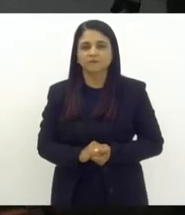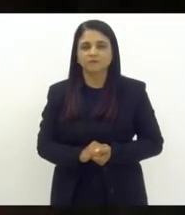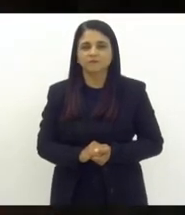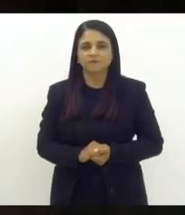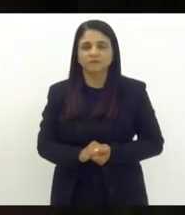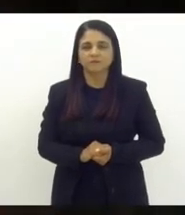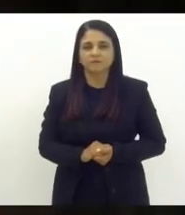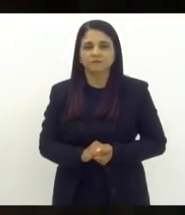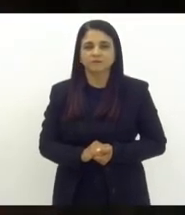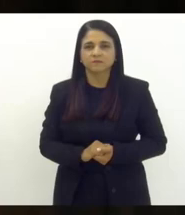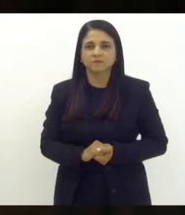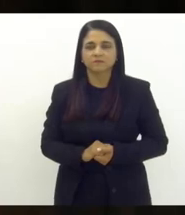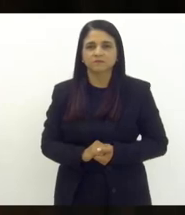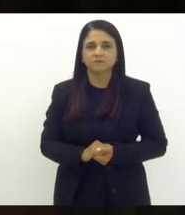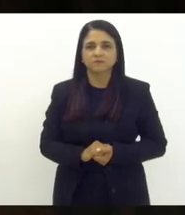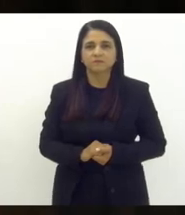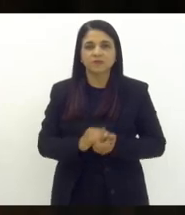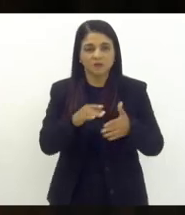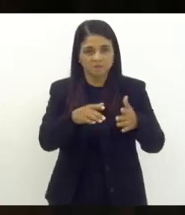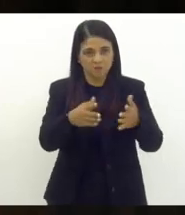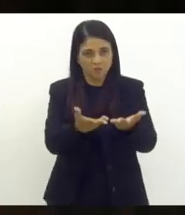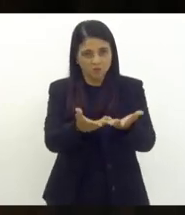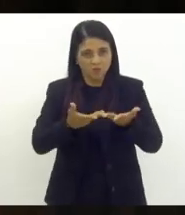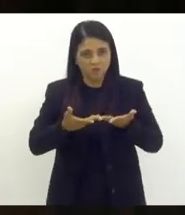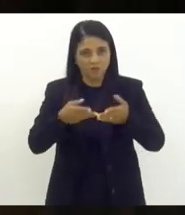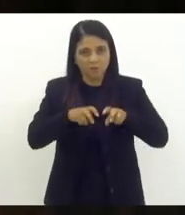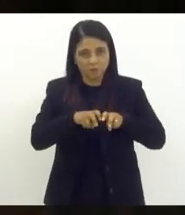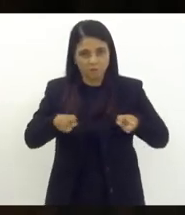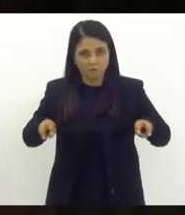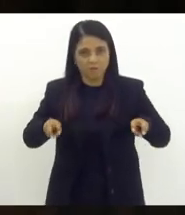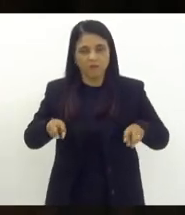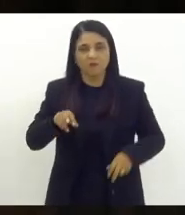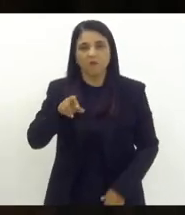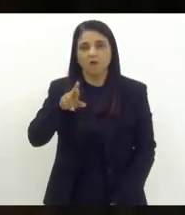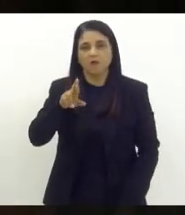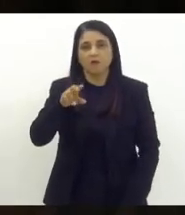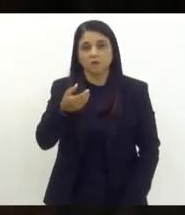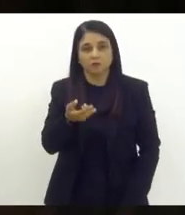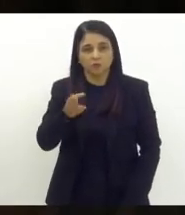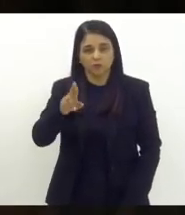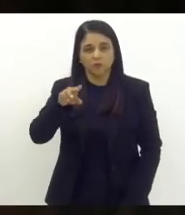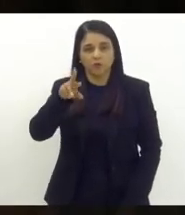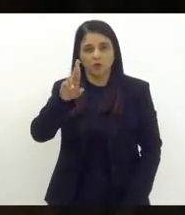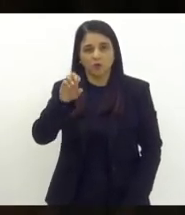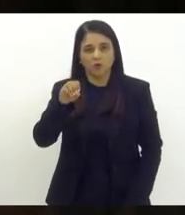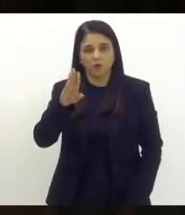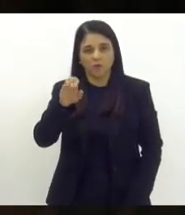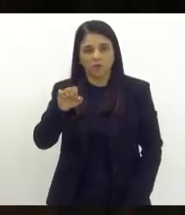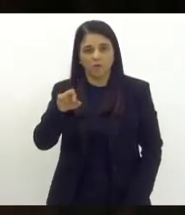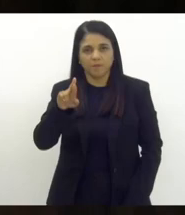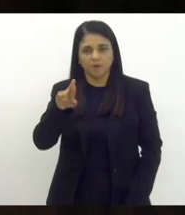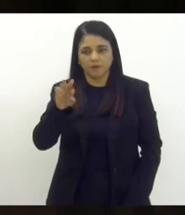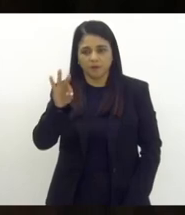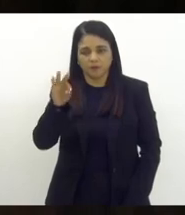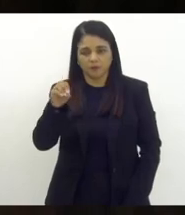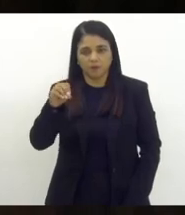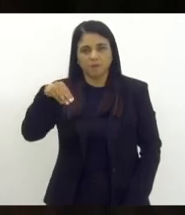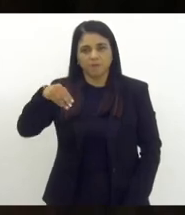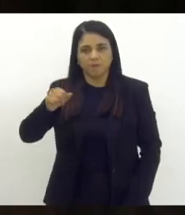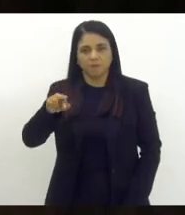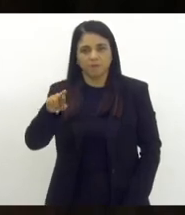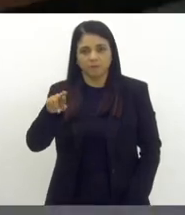convido também para compor a mesa Dr Roberto Martins diretor do gmf do Tribunal de